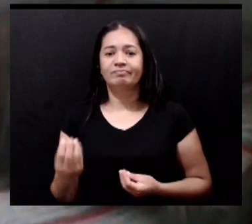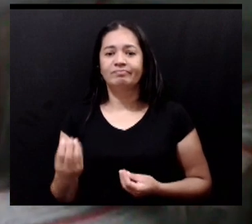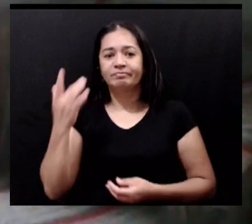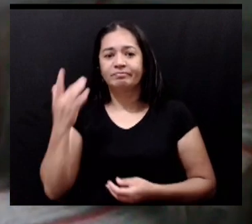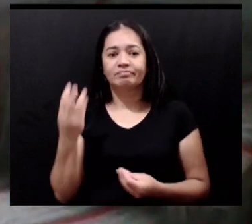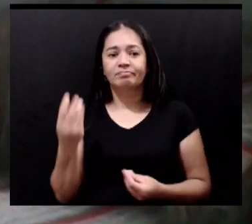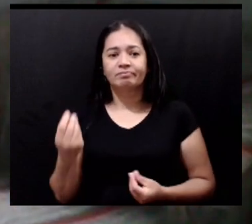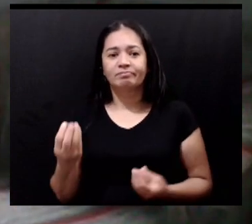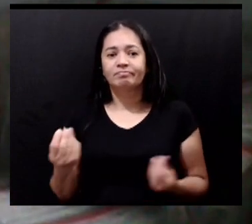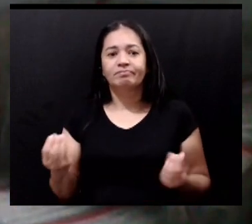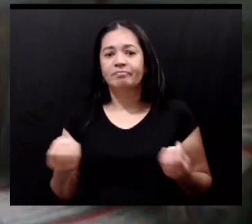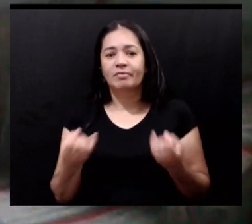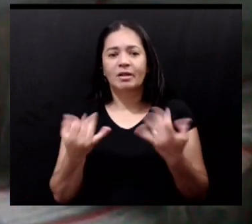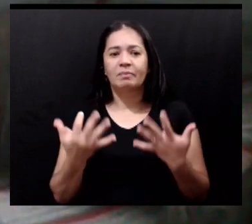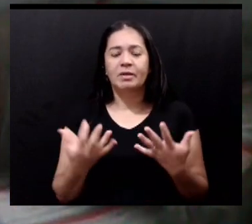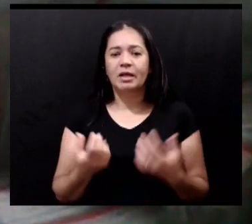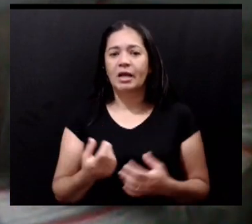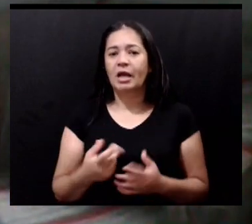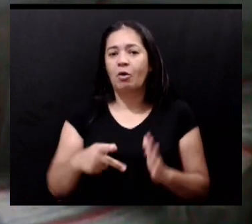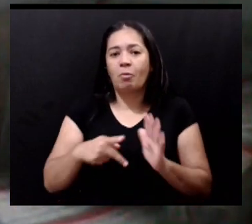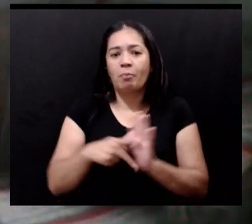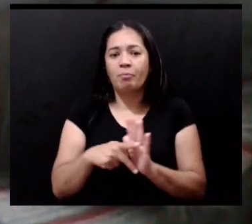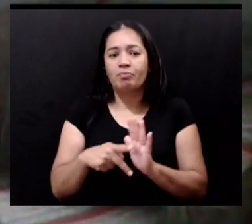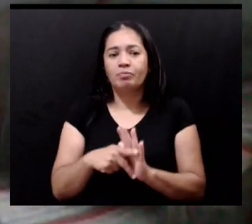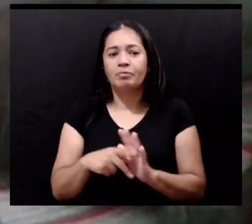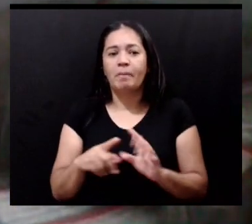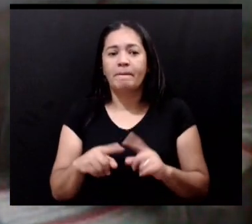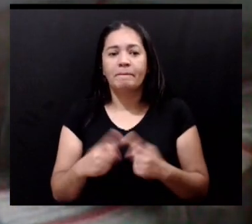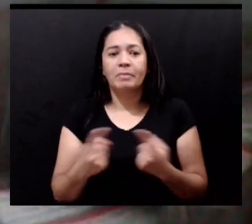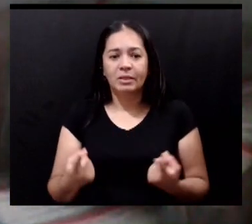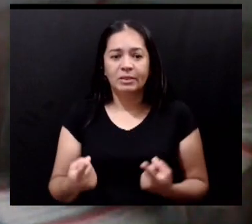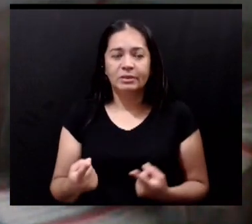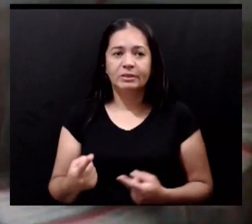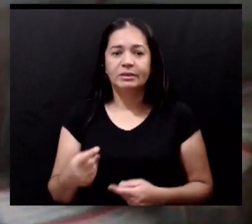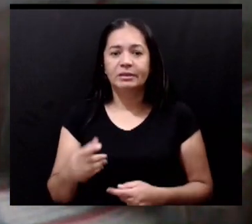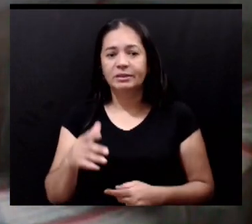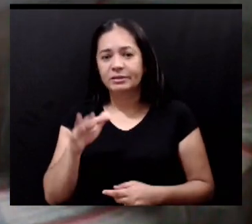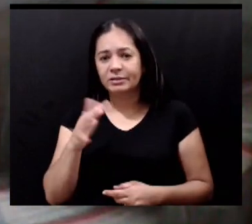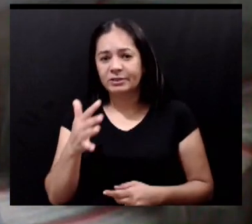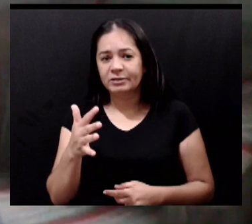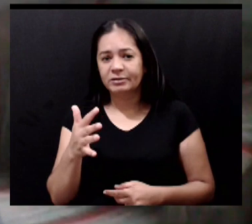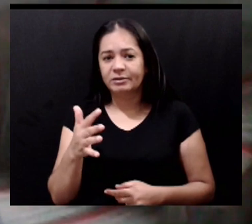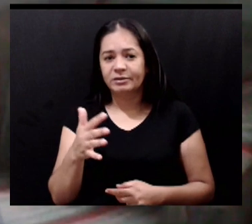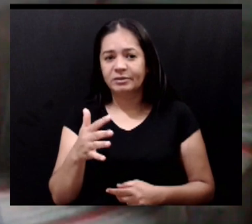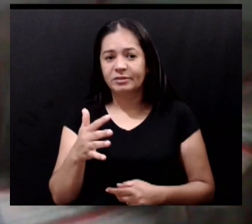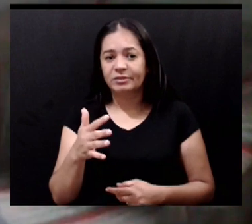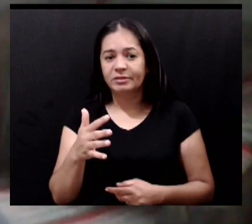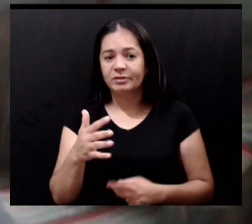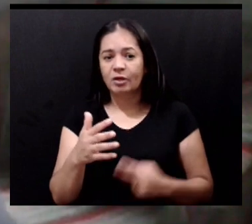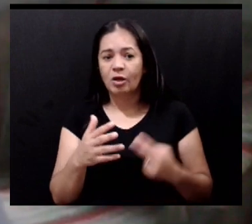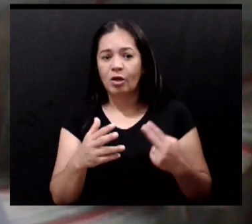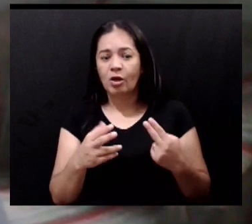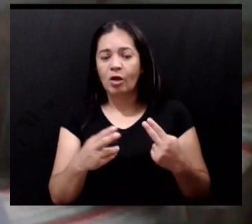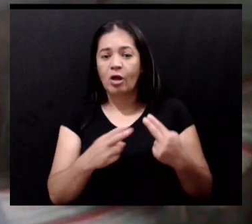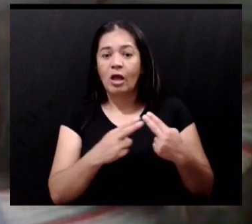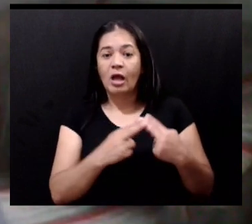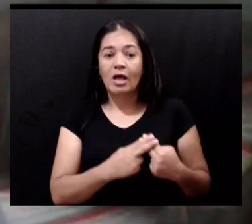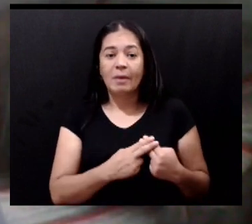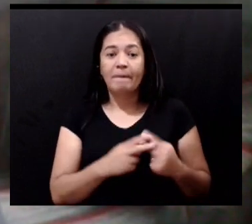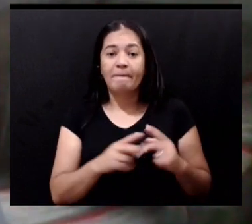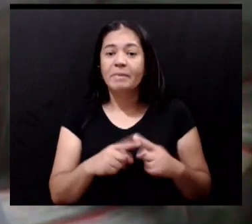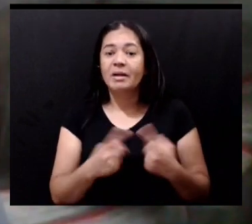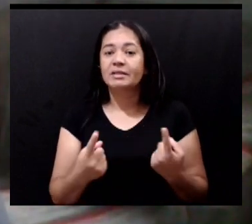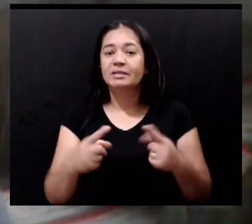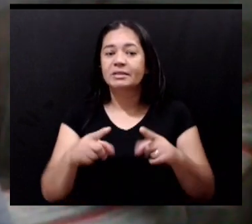algo específico, né? Mas talvez relacionado a não necessariamente quando alguém morre, mas quando perdemos